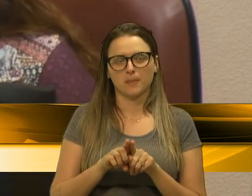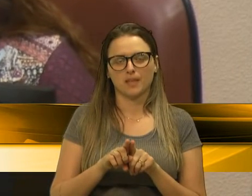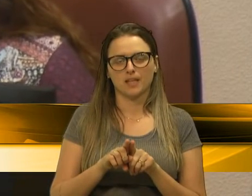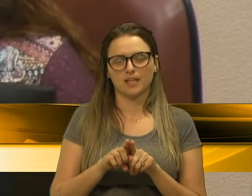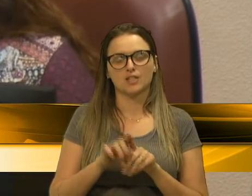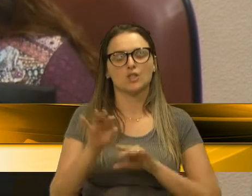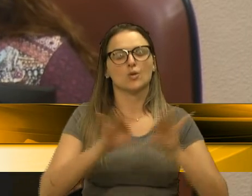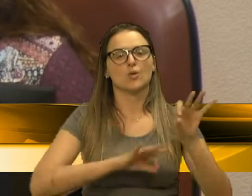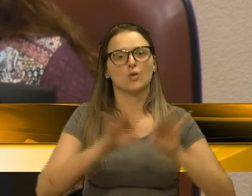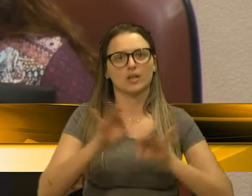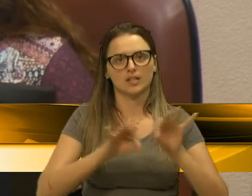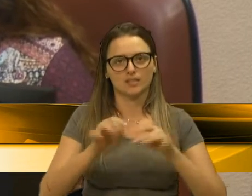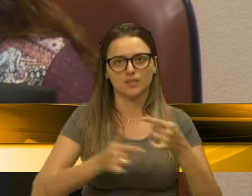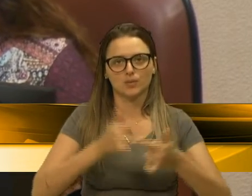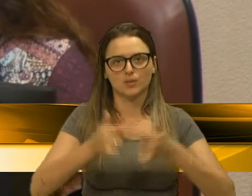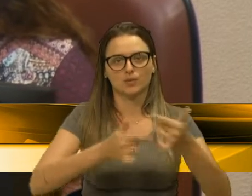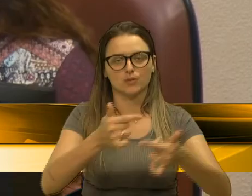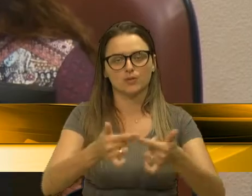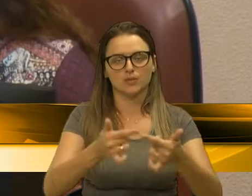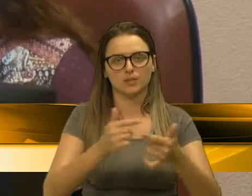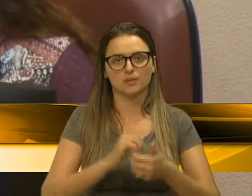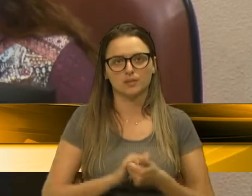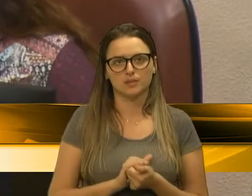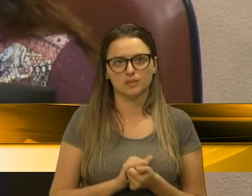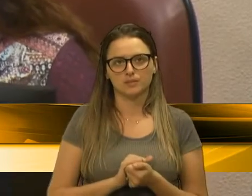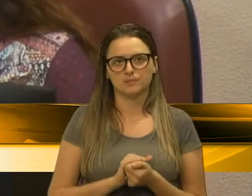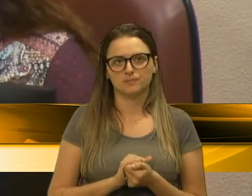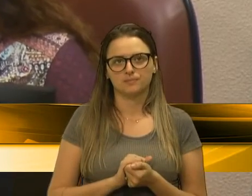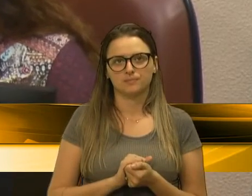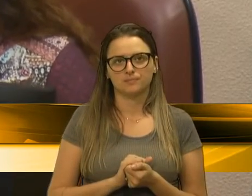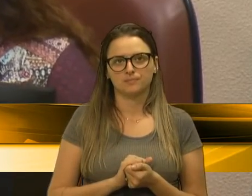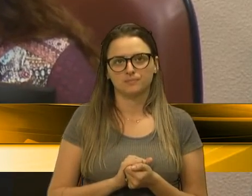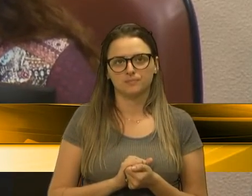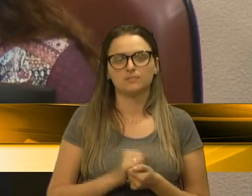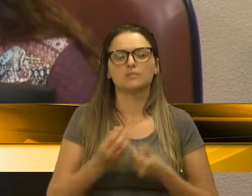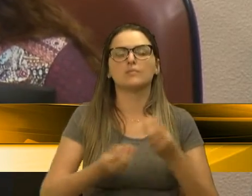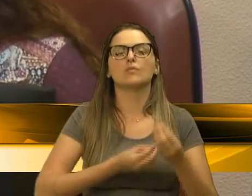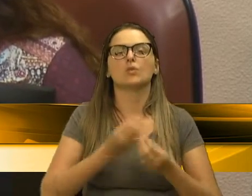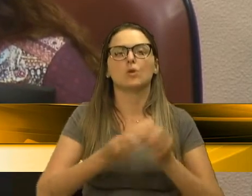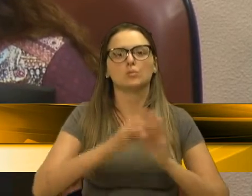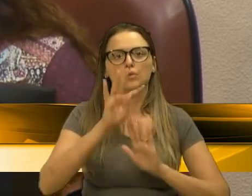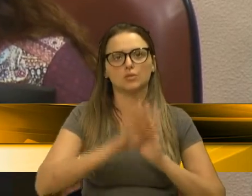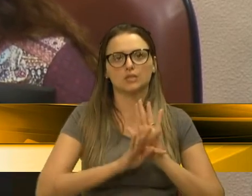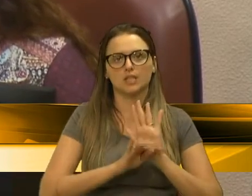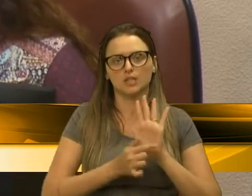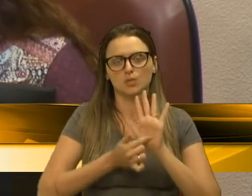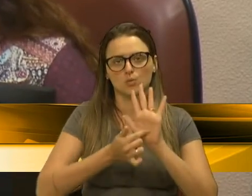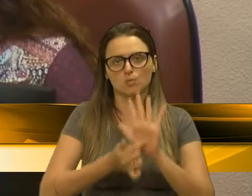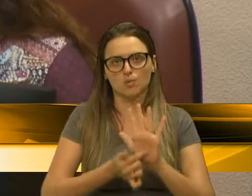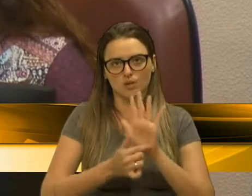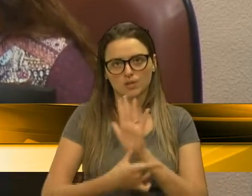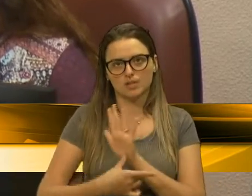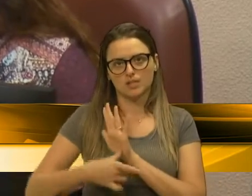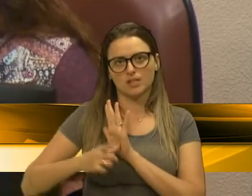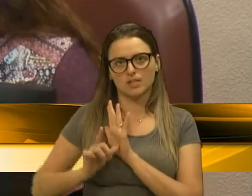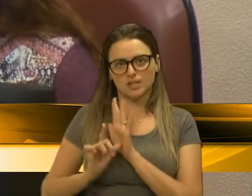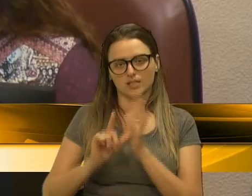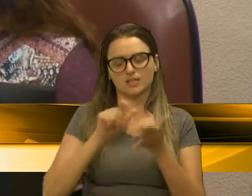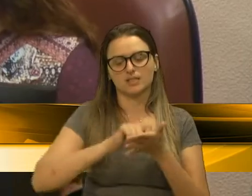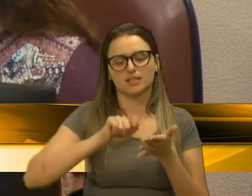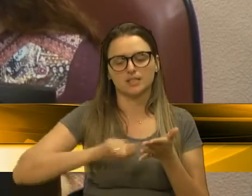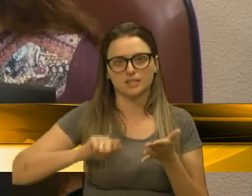de organização e funcionamento da administração, como prevê o texto constitucional antes